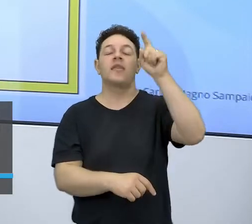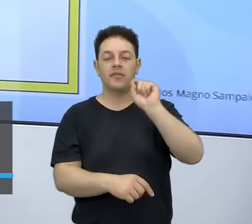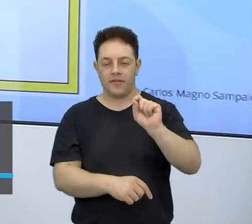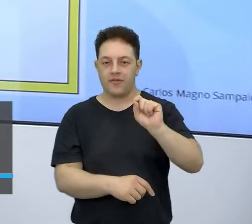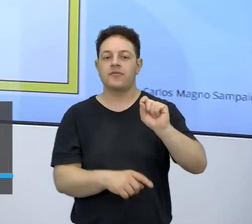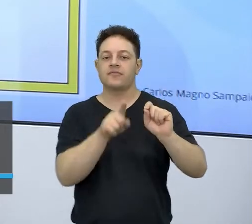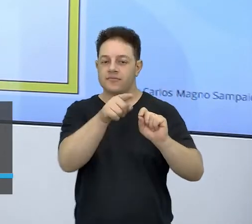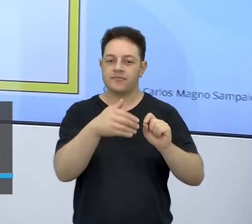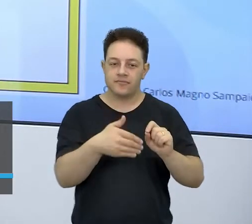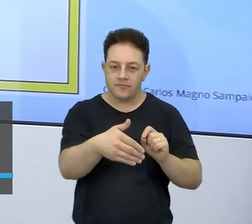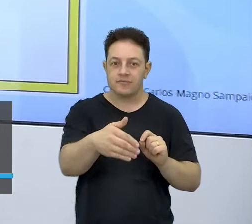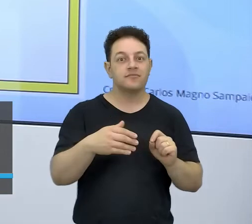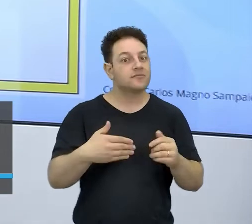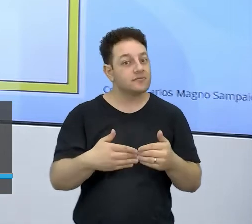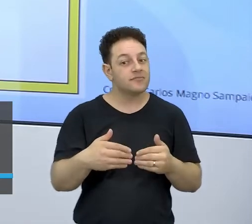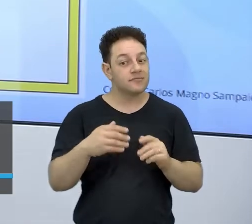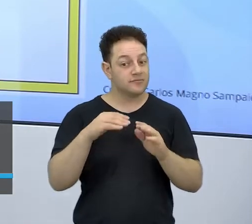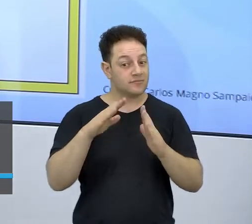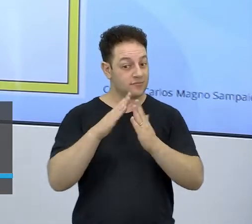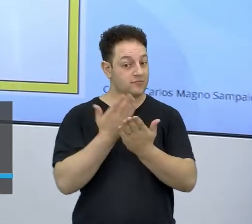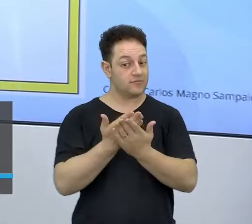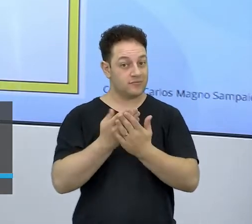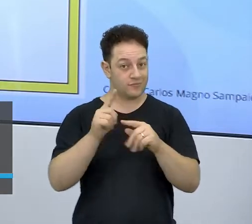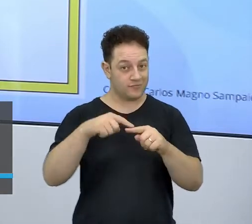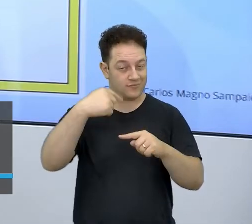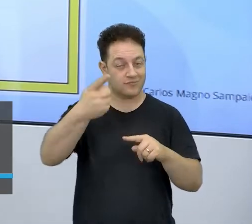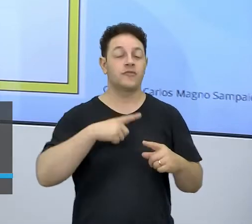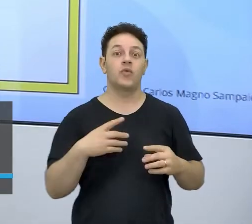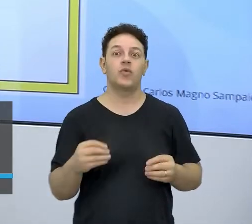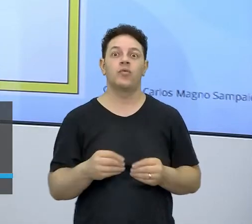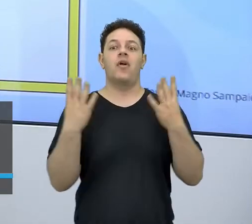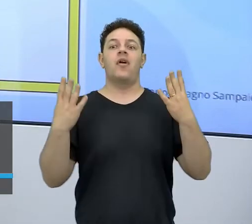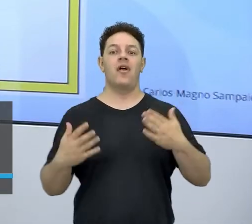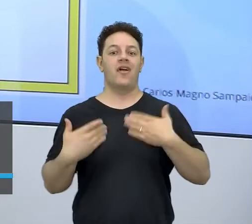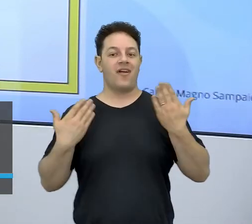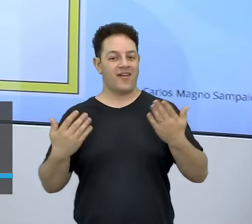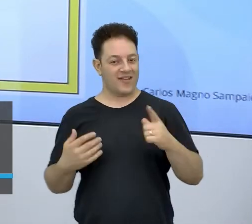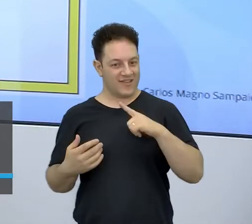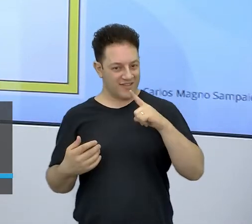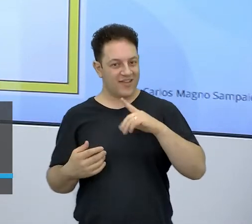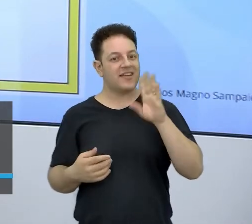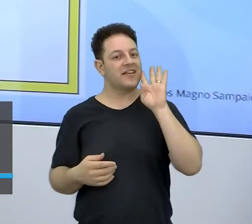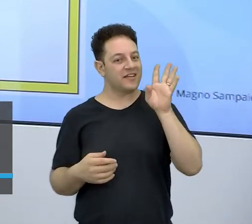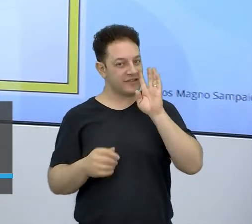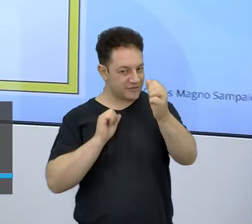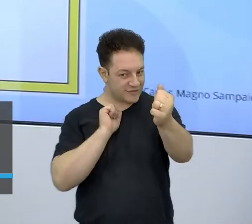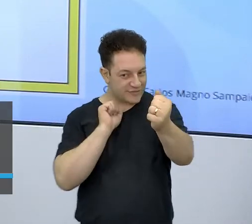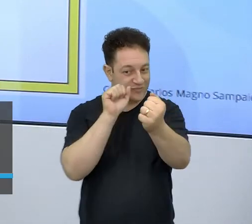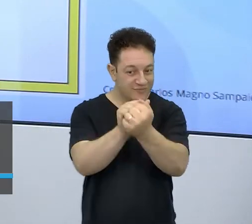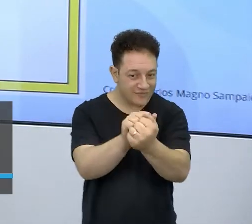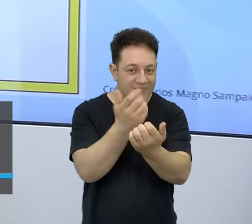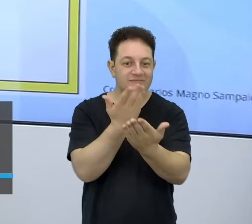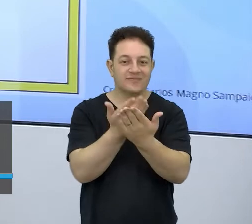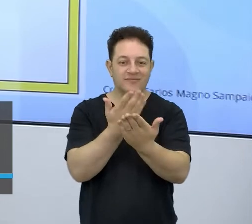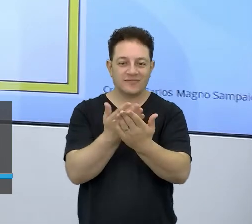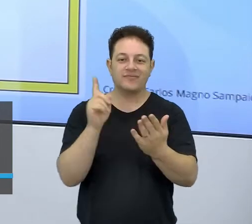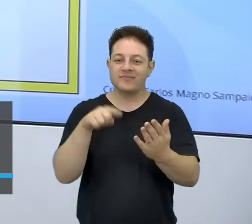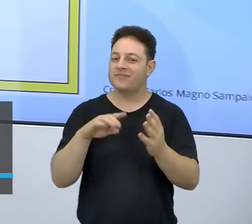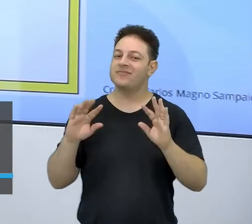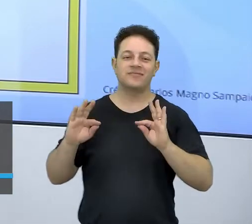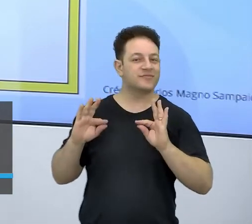que você vai ter até uma surpresa na próxima aula aí, que essa união, ela deu frutos muito bacanas. Vamos fazer uma aula juntos aqui, todos